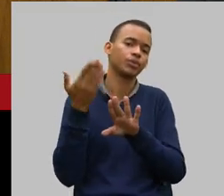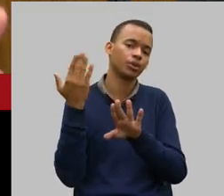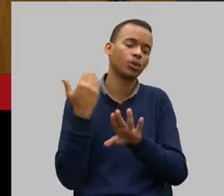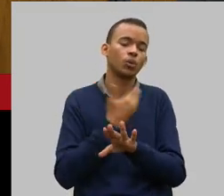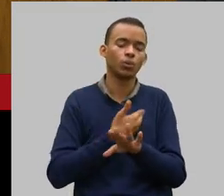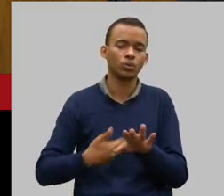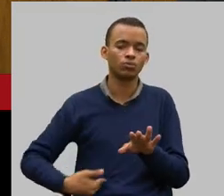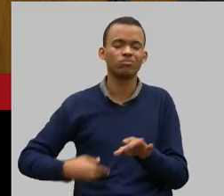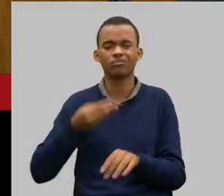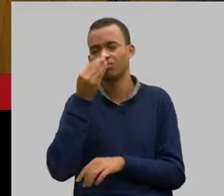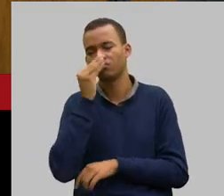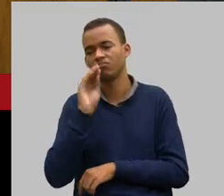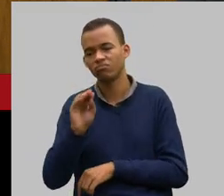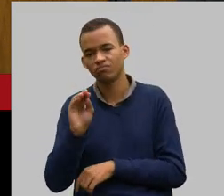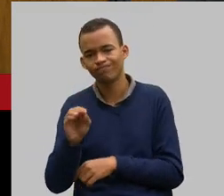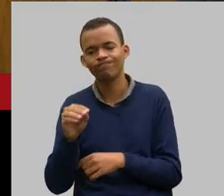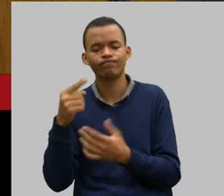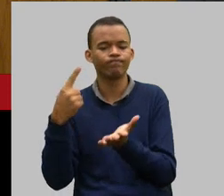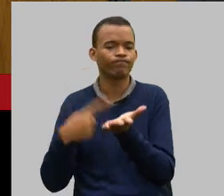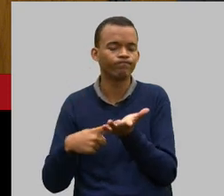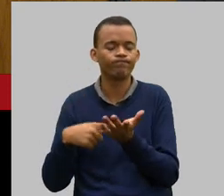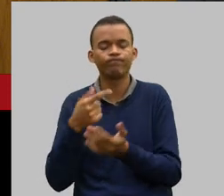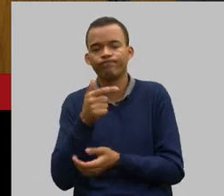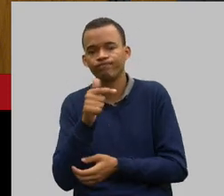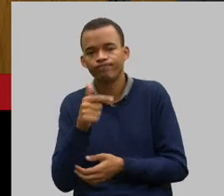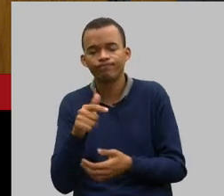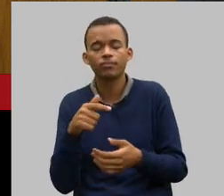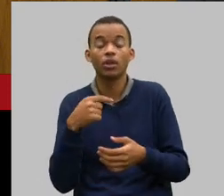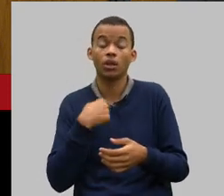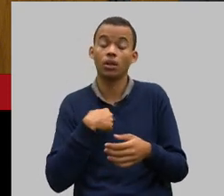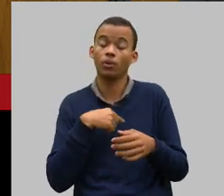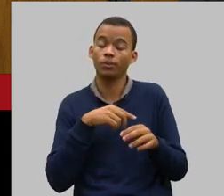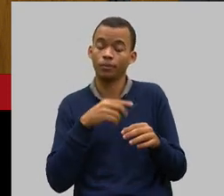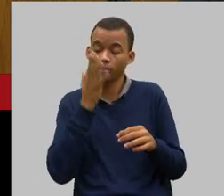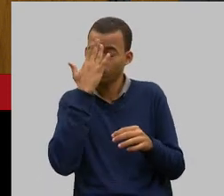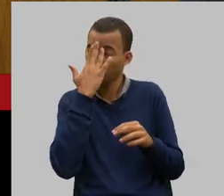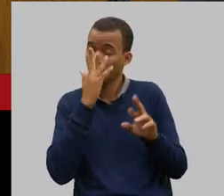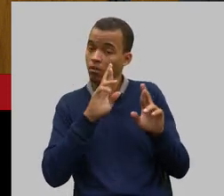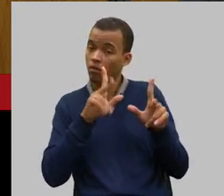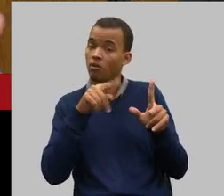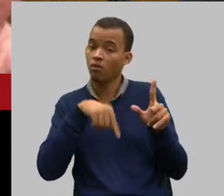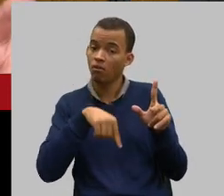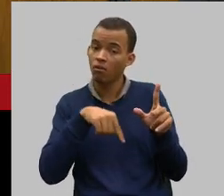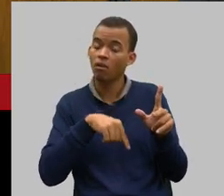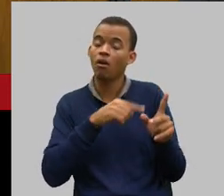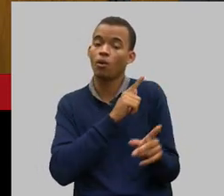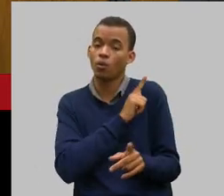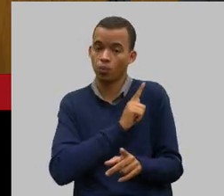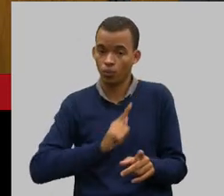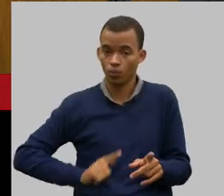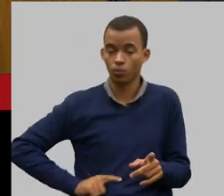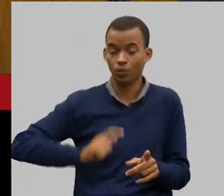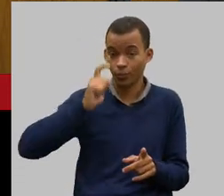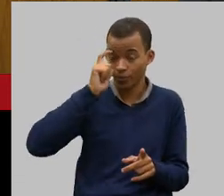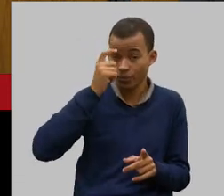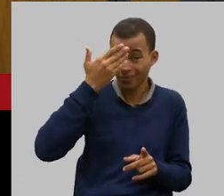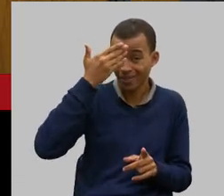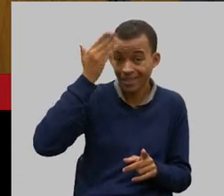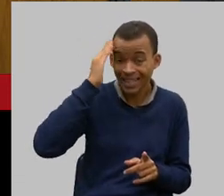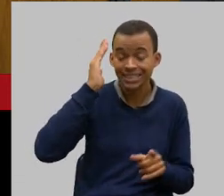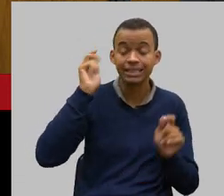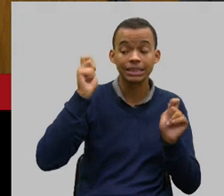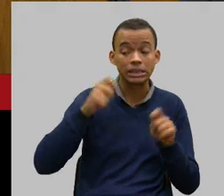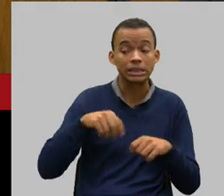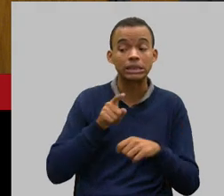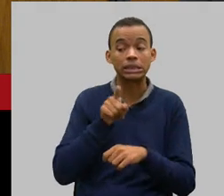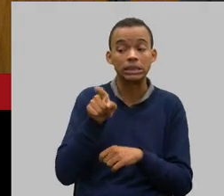pela falta de compromisso dos governos anteriores tenho certeza que nesse governo vamos voltar ter um olhar atento estou lá representando lutando e buscando